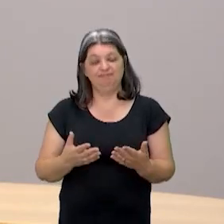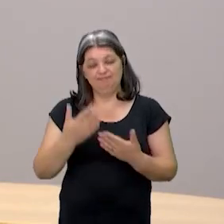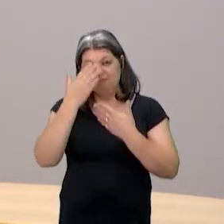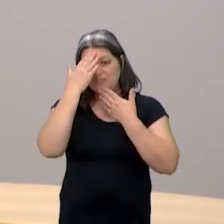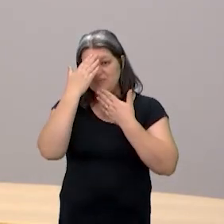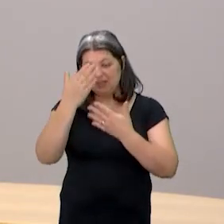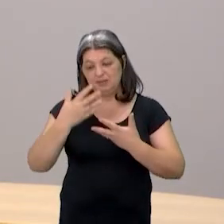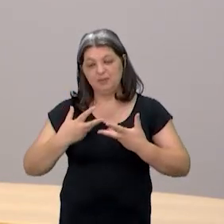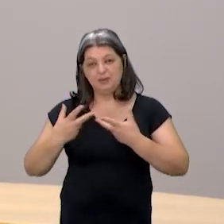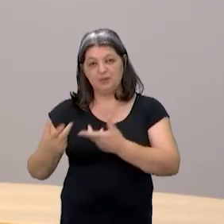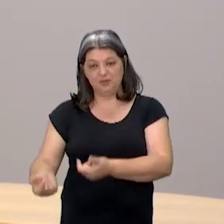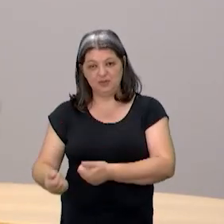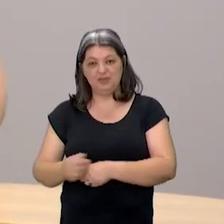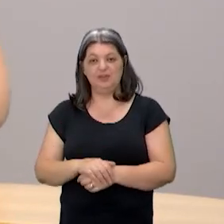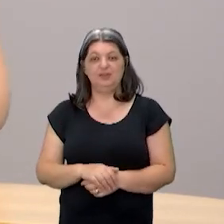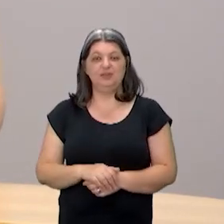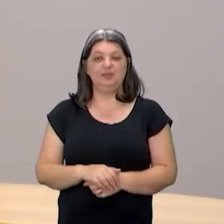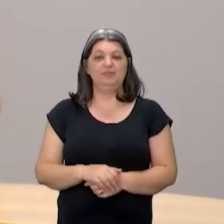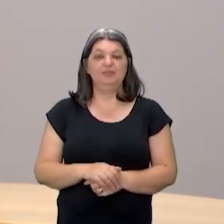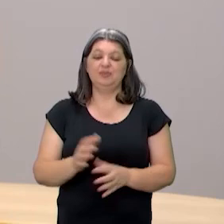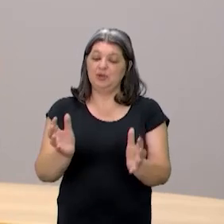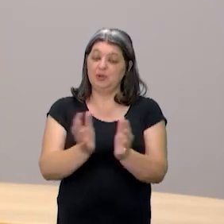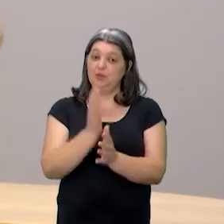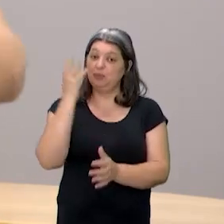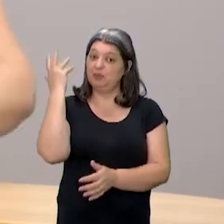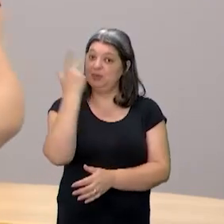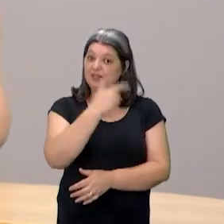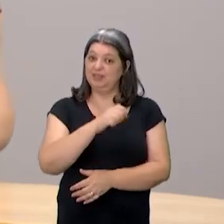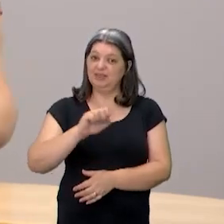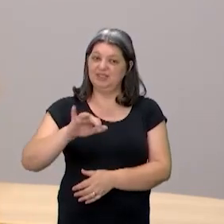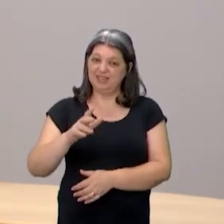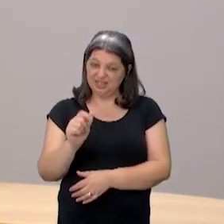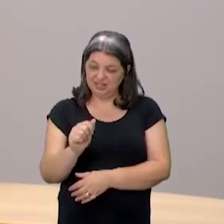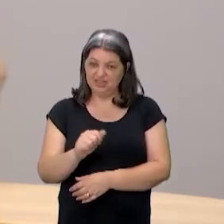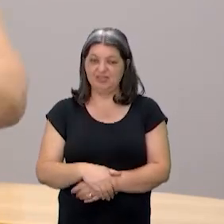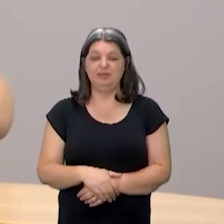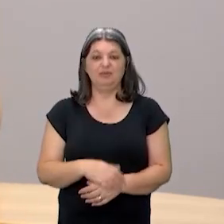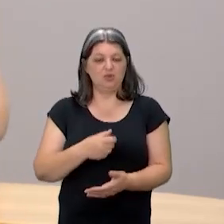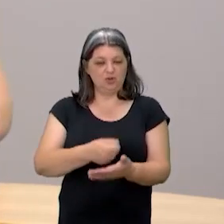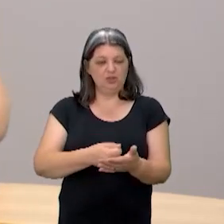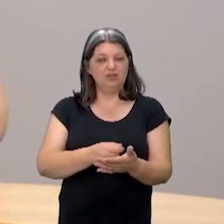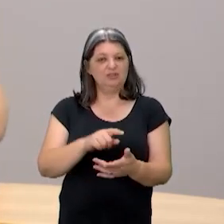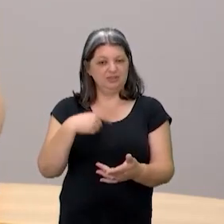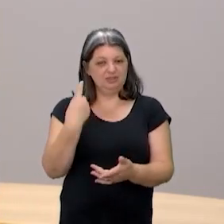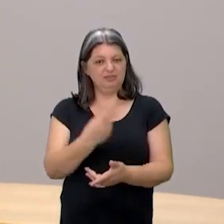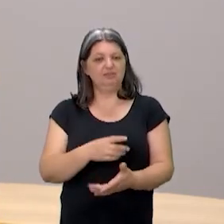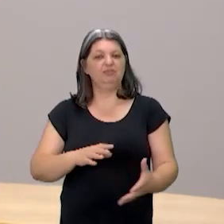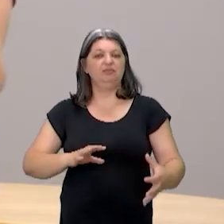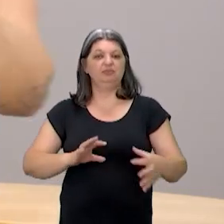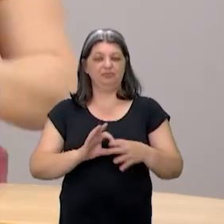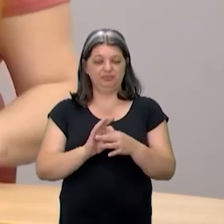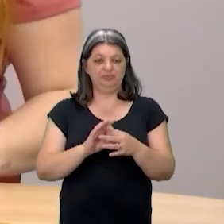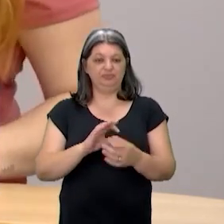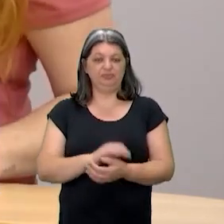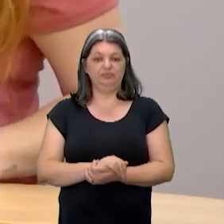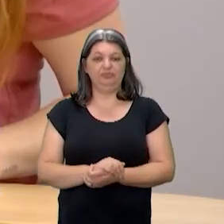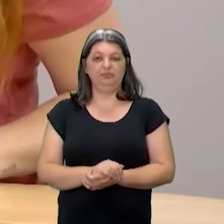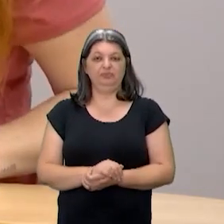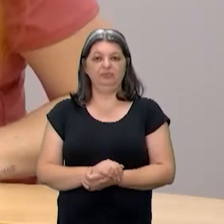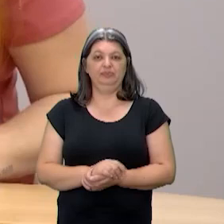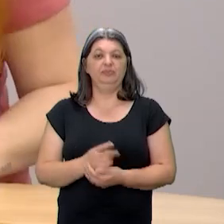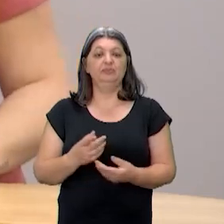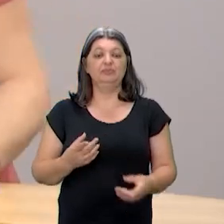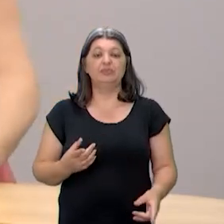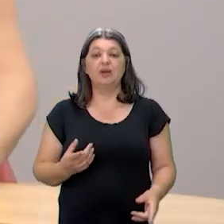pelo convite. Gente bonita da EJA, os guerreiros da EJA. Estamos juntos, estamos juntas. Vamos para mais um encontro